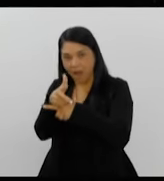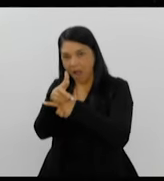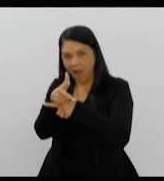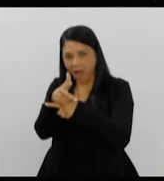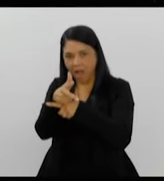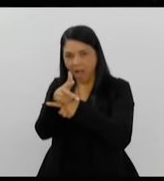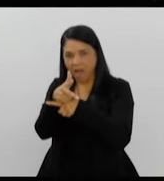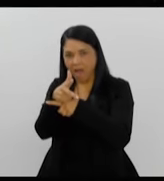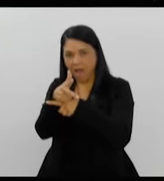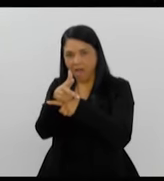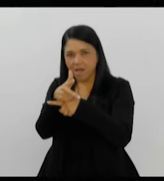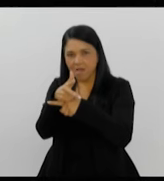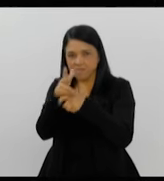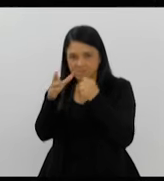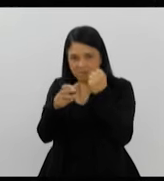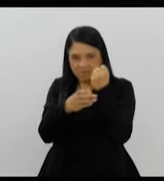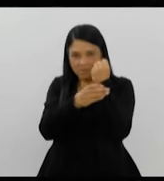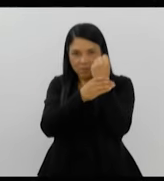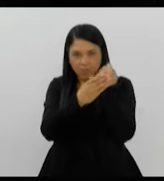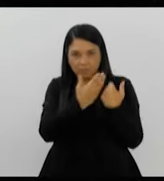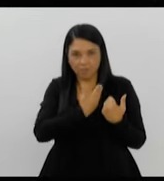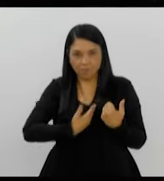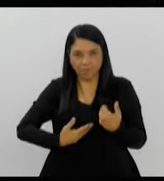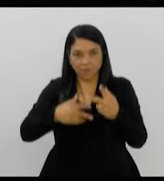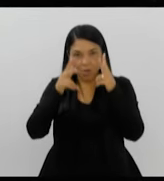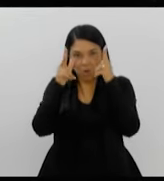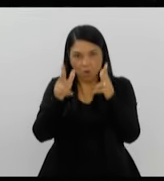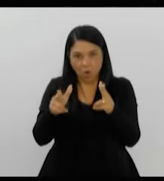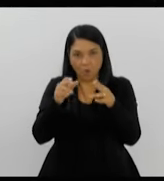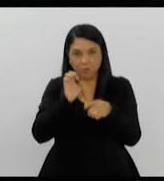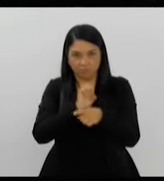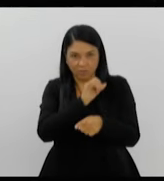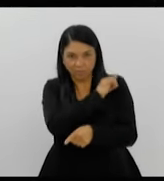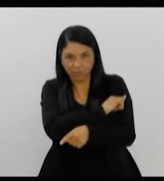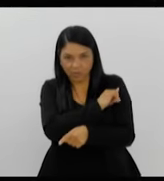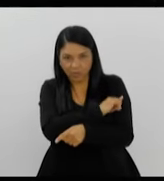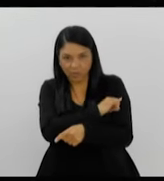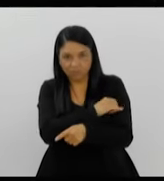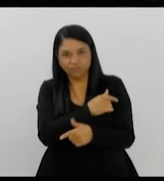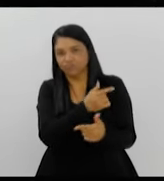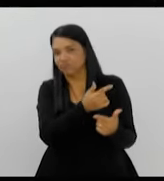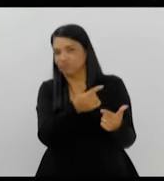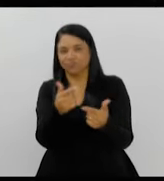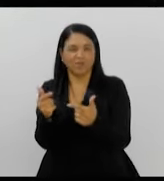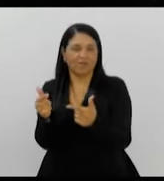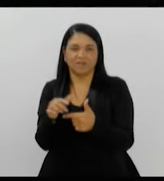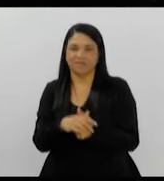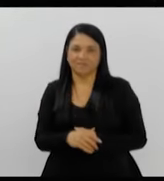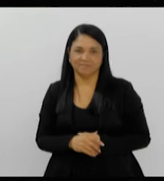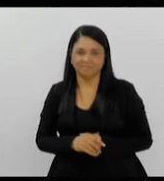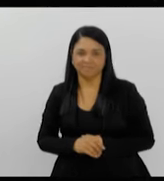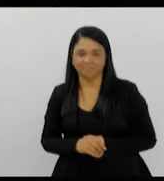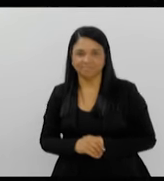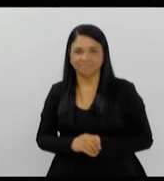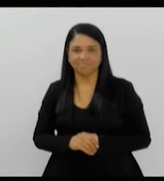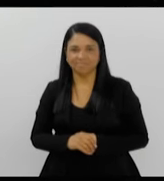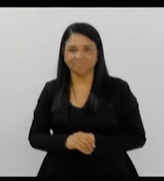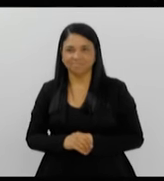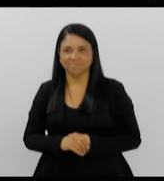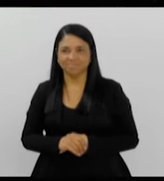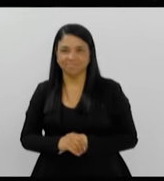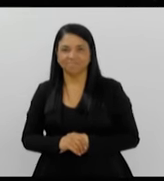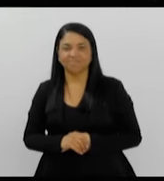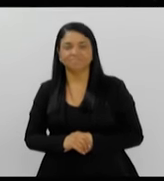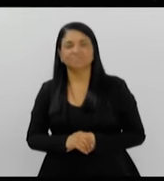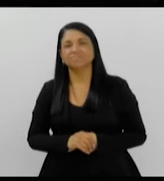disposição da Segurança Pública como tem na Cidade do Rio de Janeiro não existe senhor presidente